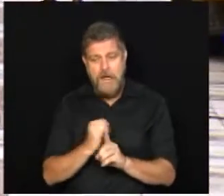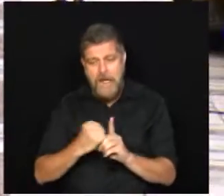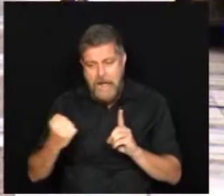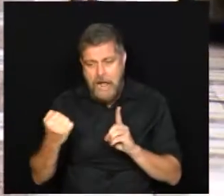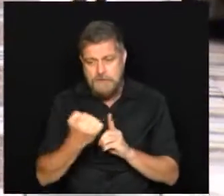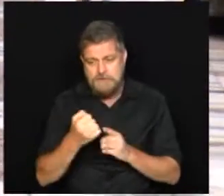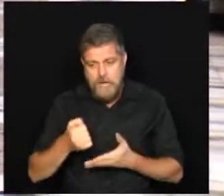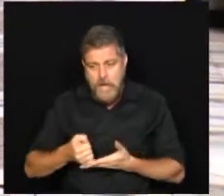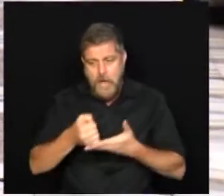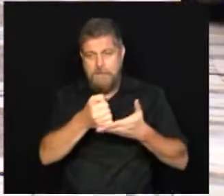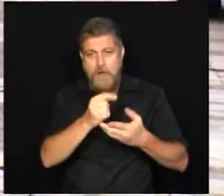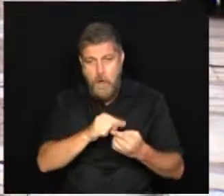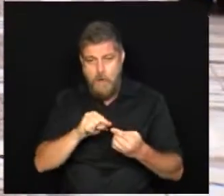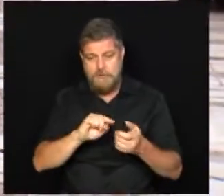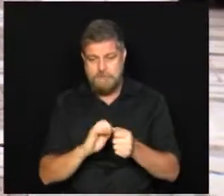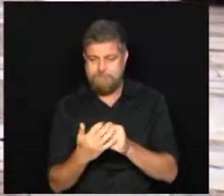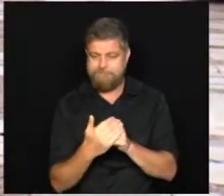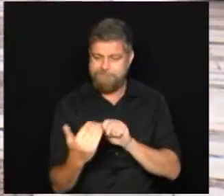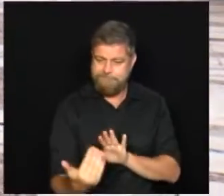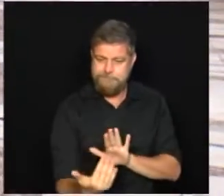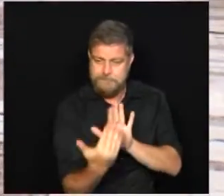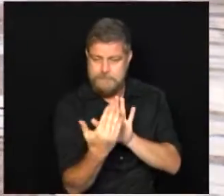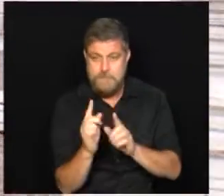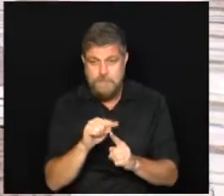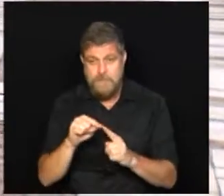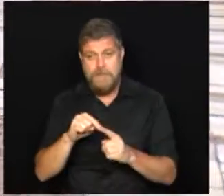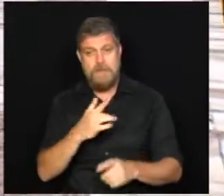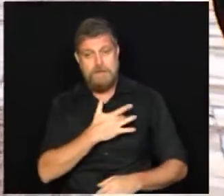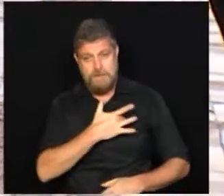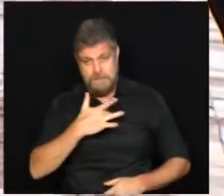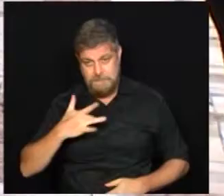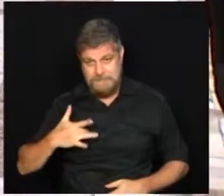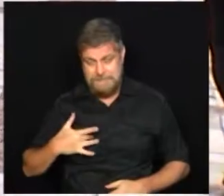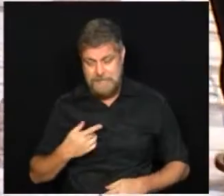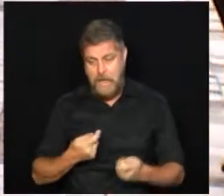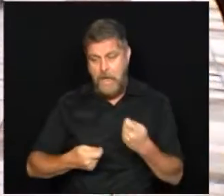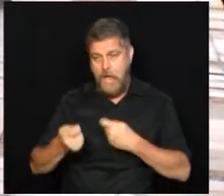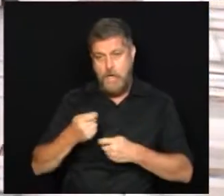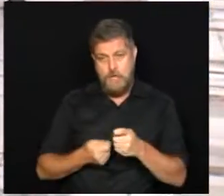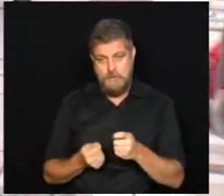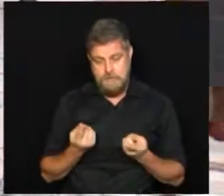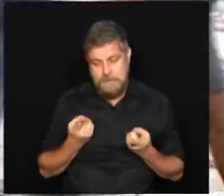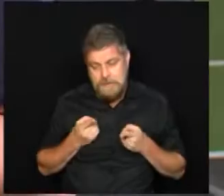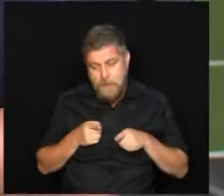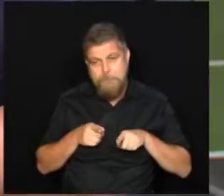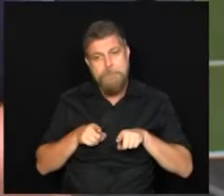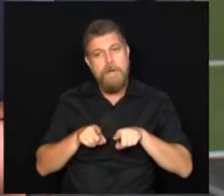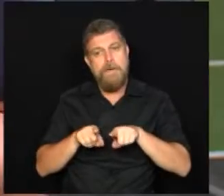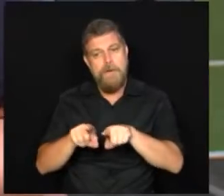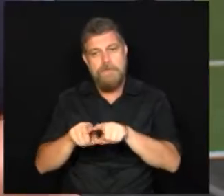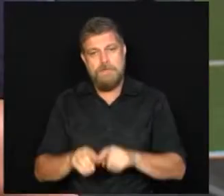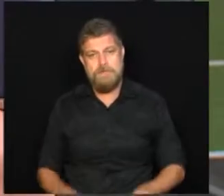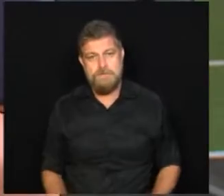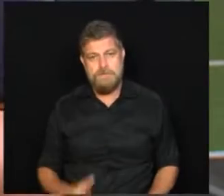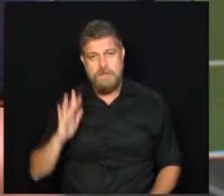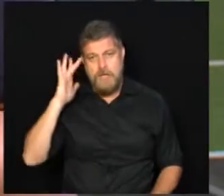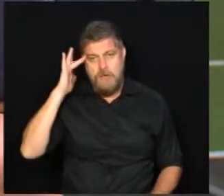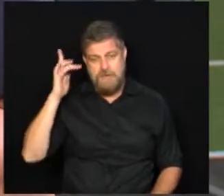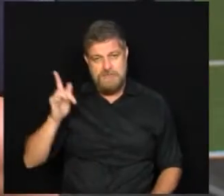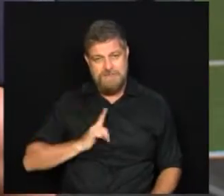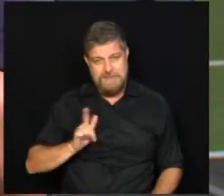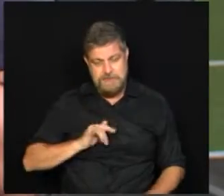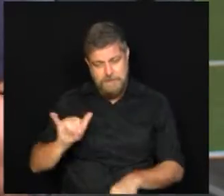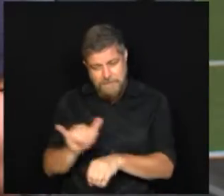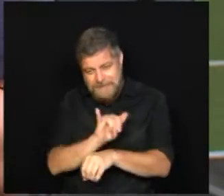na luta contra o vírus para Que saúde a economia caminhem juntas pode se tivesse uma